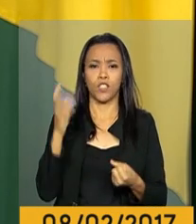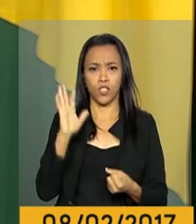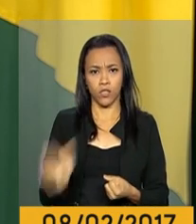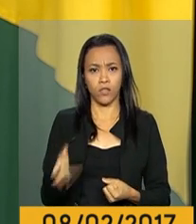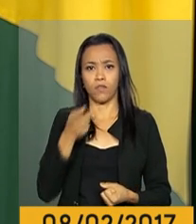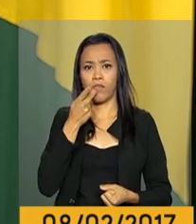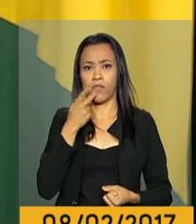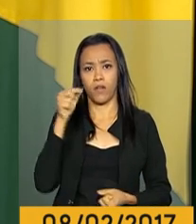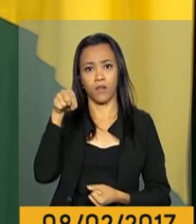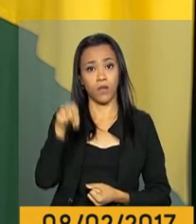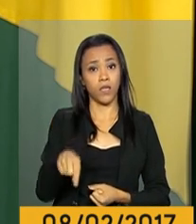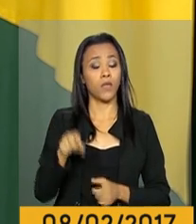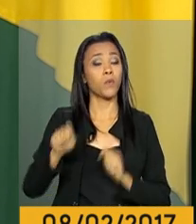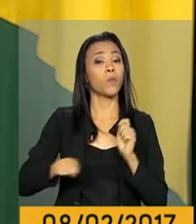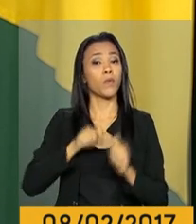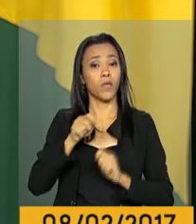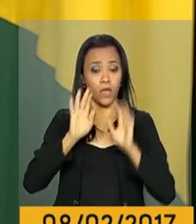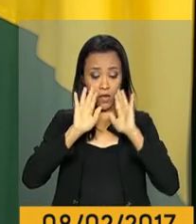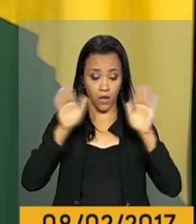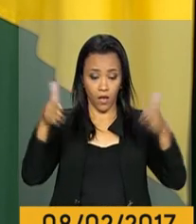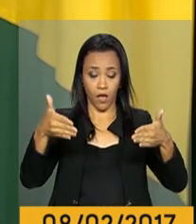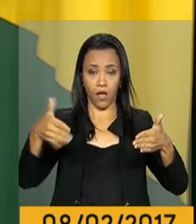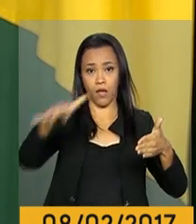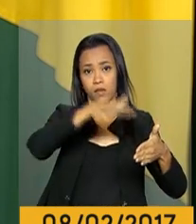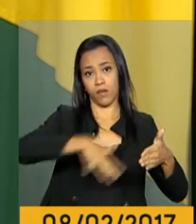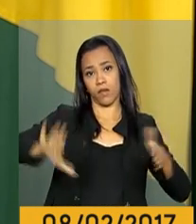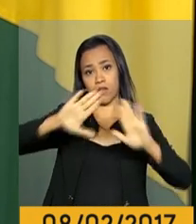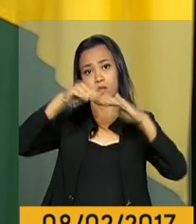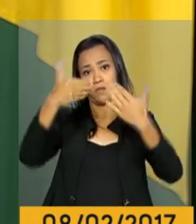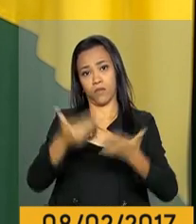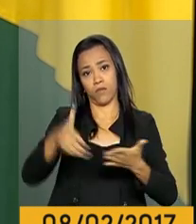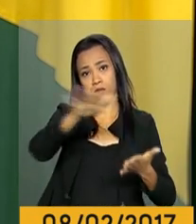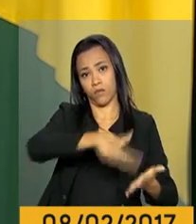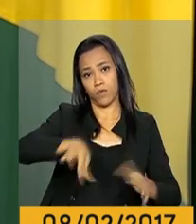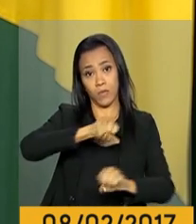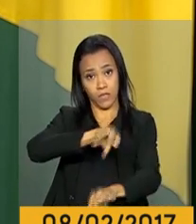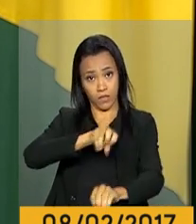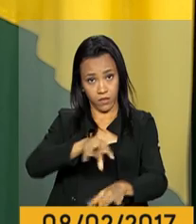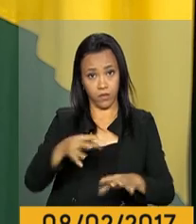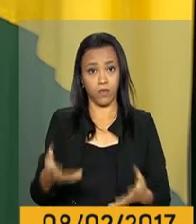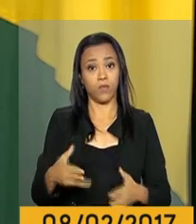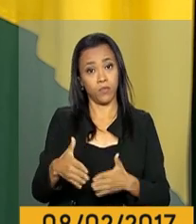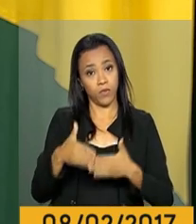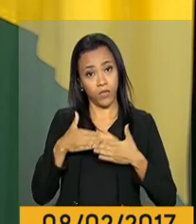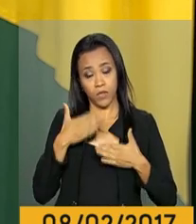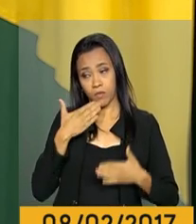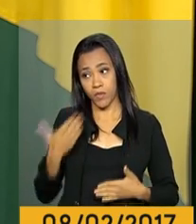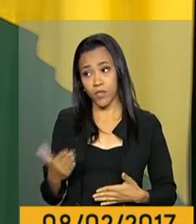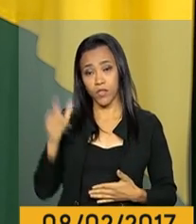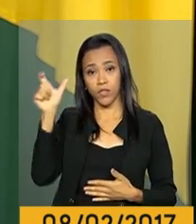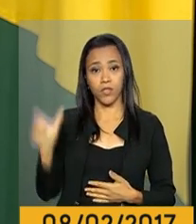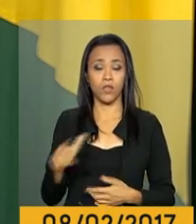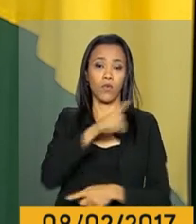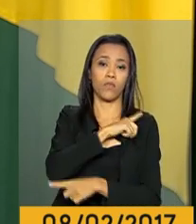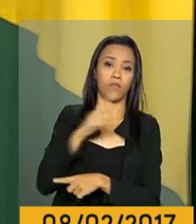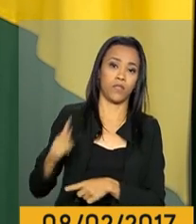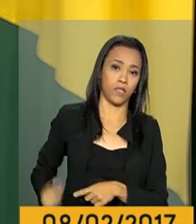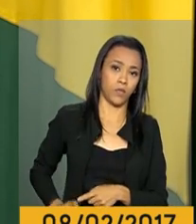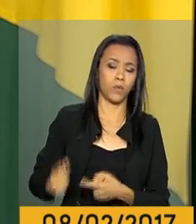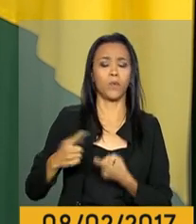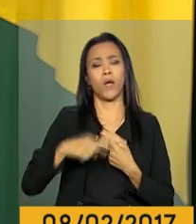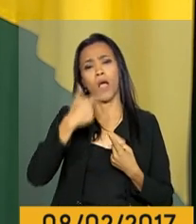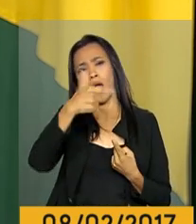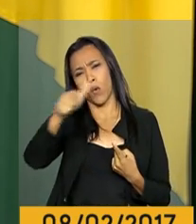ressaltado à educação por isso eu quero pedindo licença ao Governador Valder Gois a todos